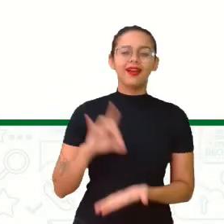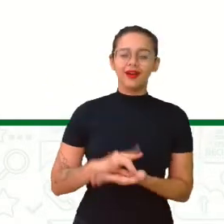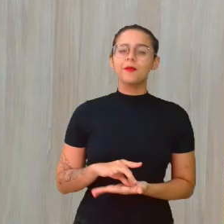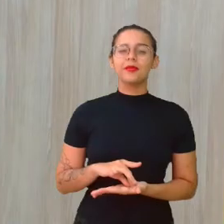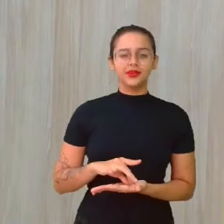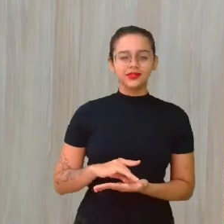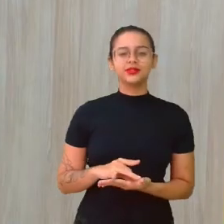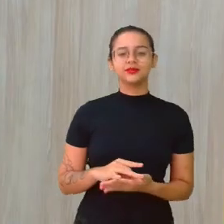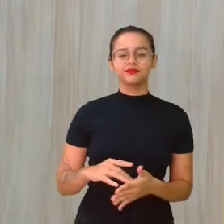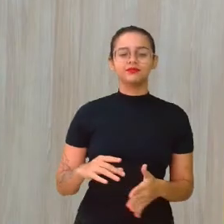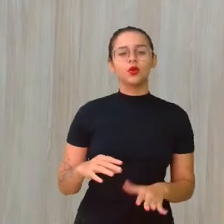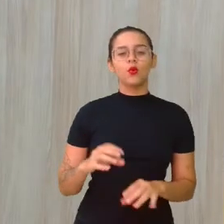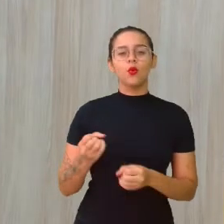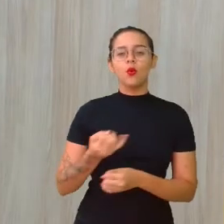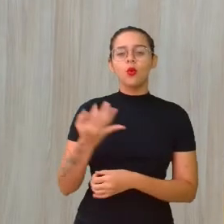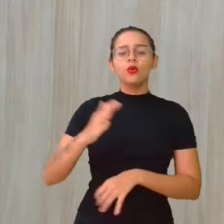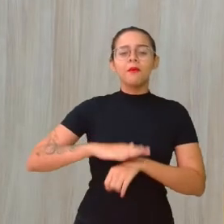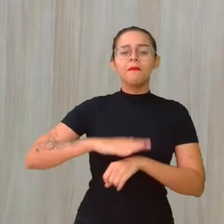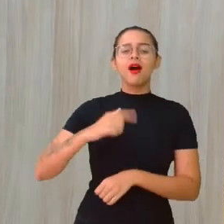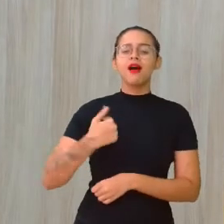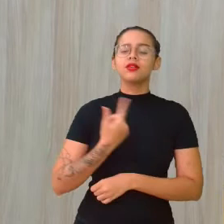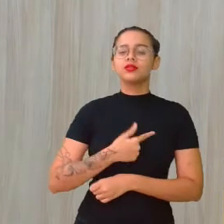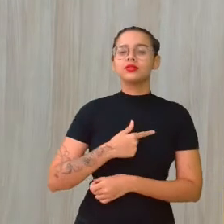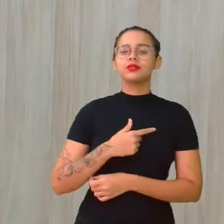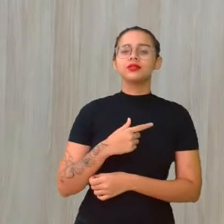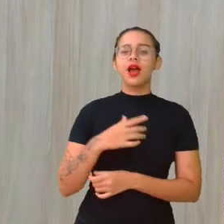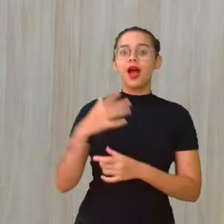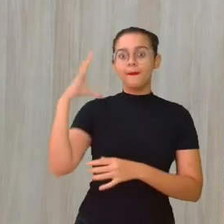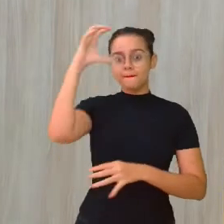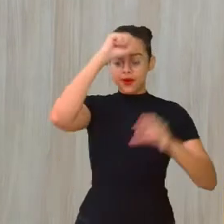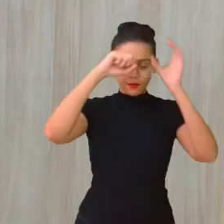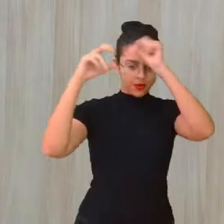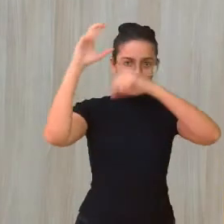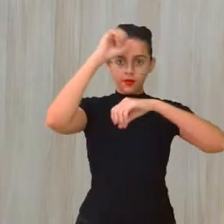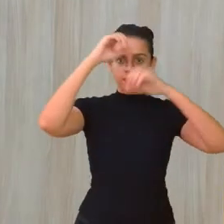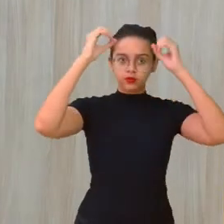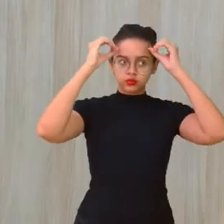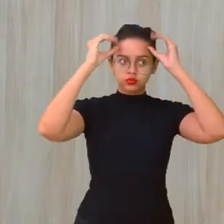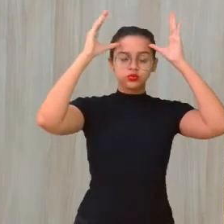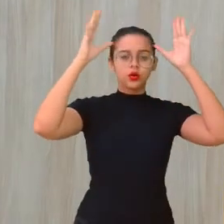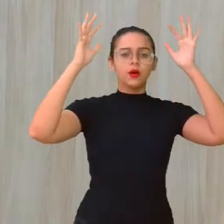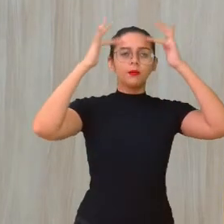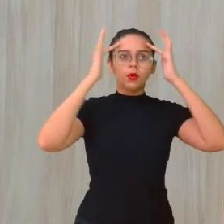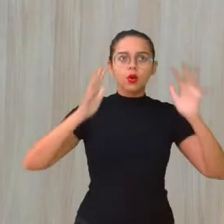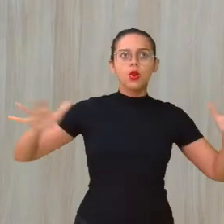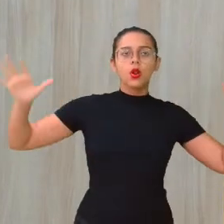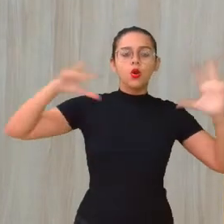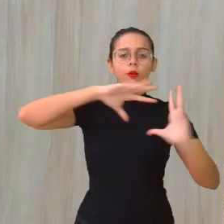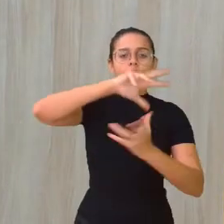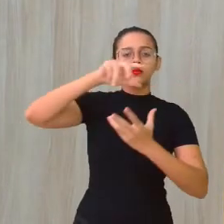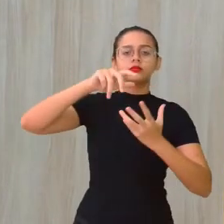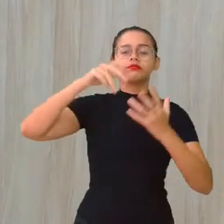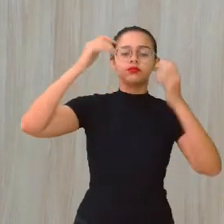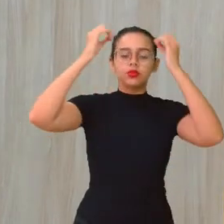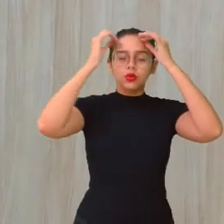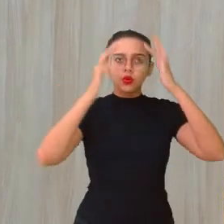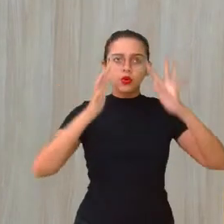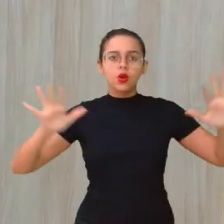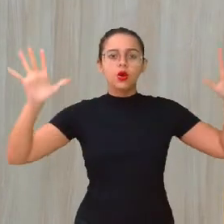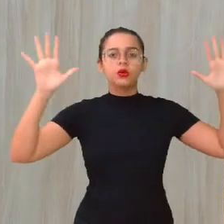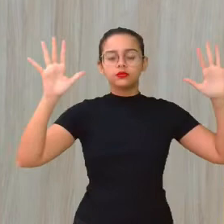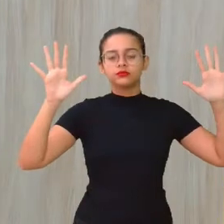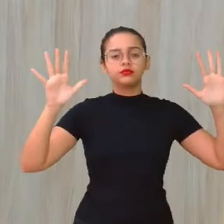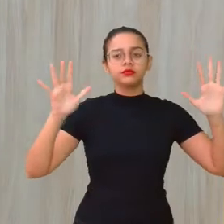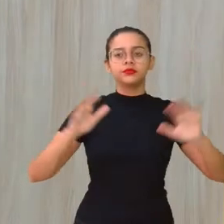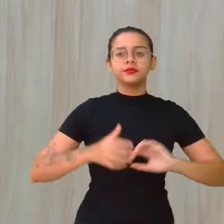mais a gente aprende em relação à linguagem, maior é o nosso mundo, né? Seja lá